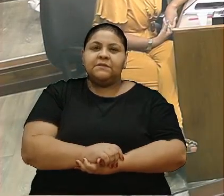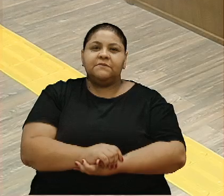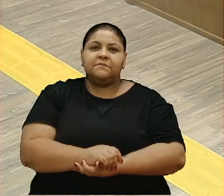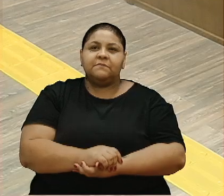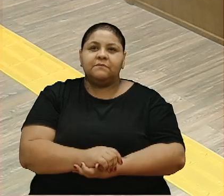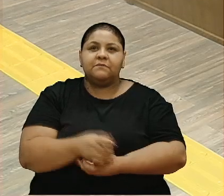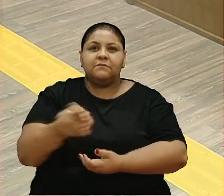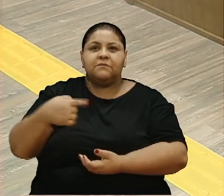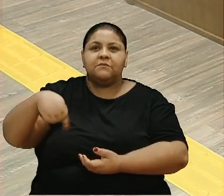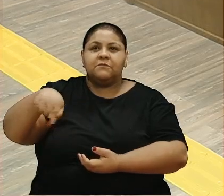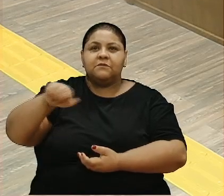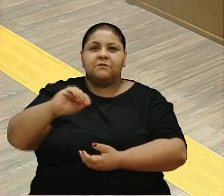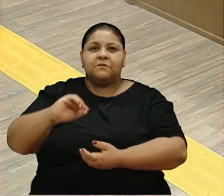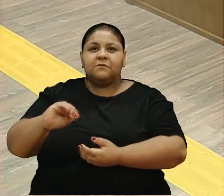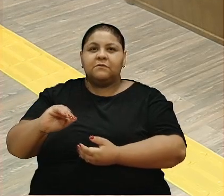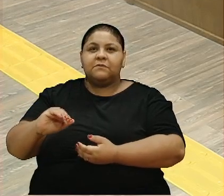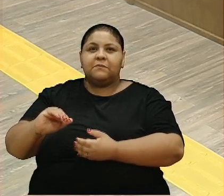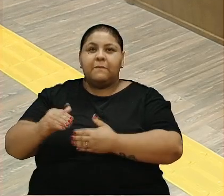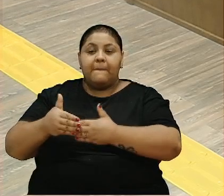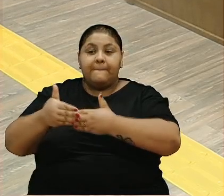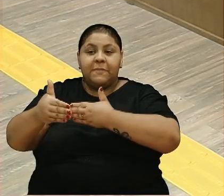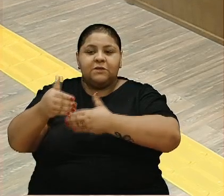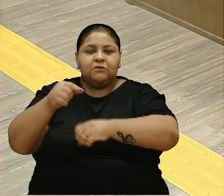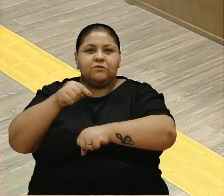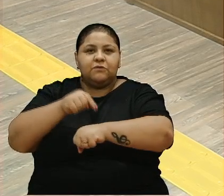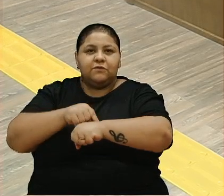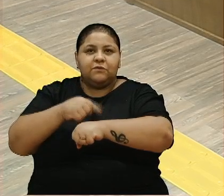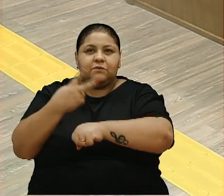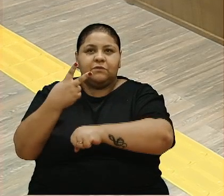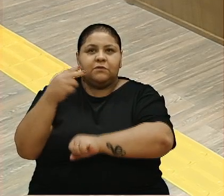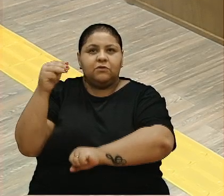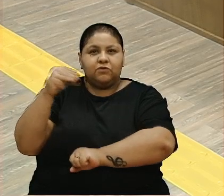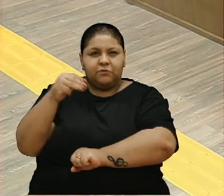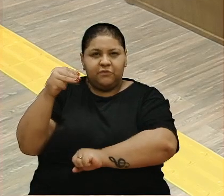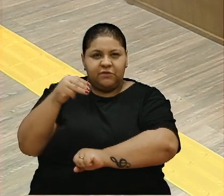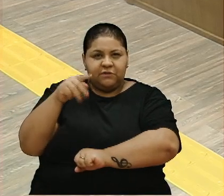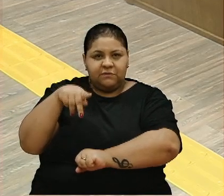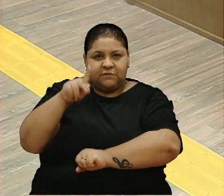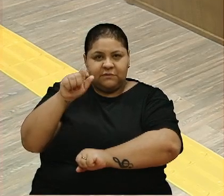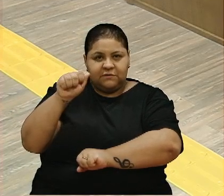Nós estamos no avançado do horário já. 2 minutinhos, Kátia.